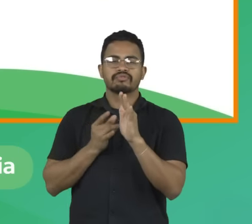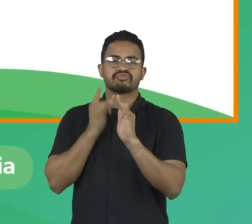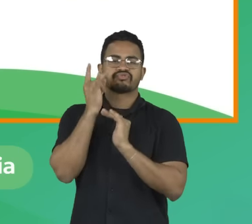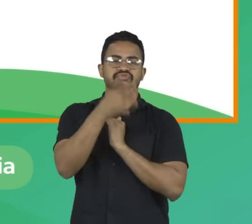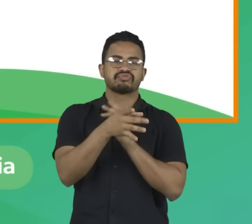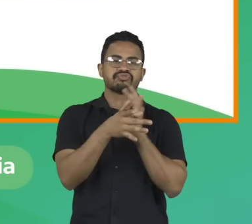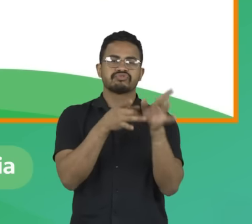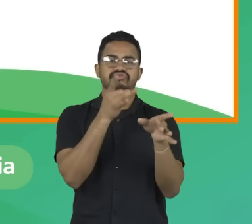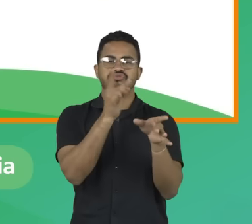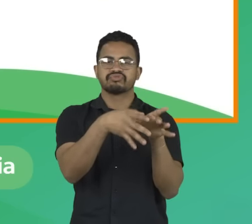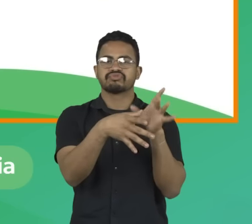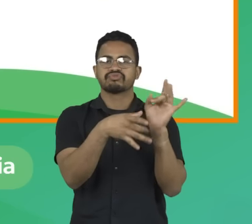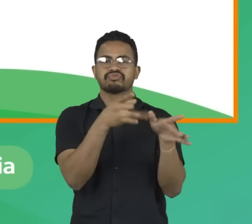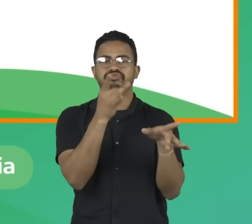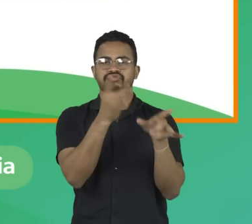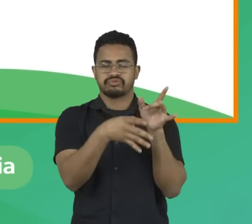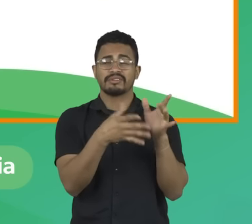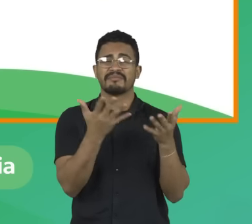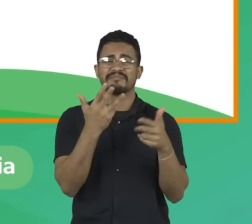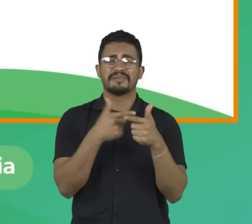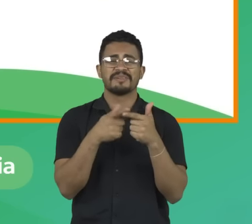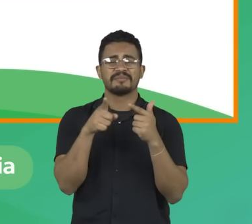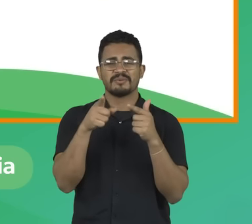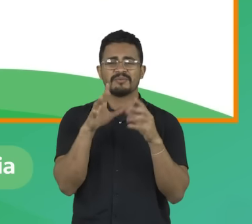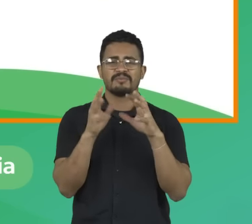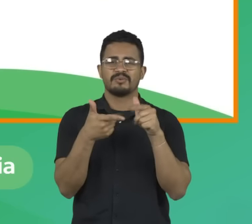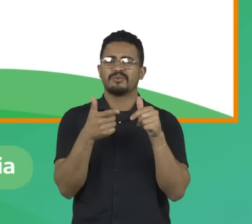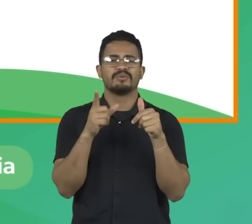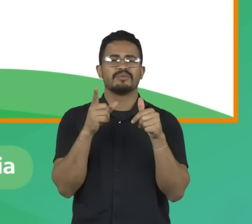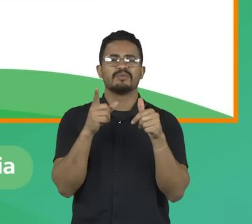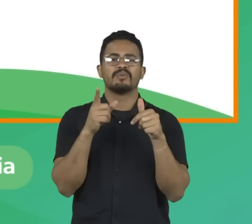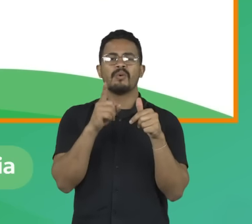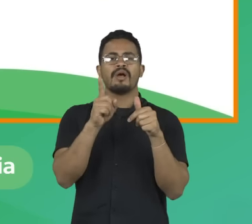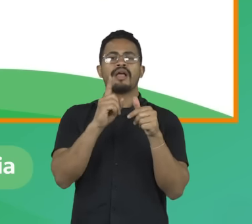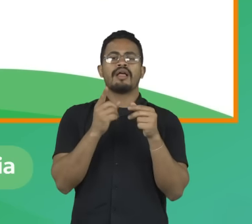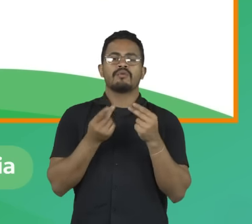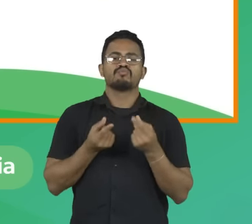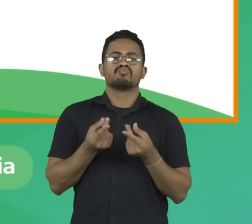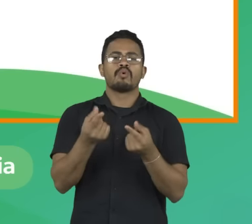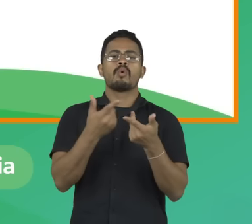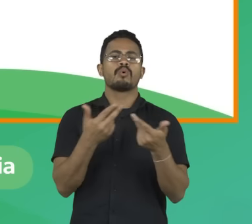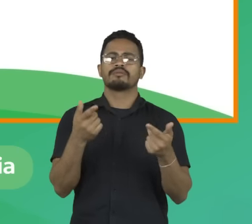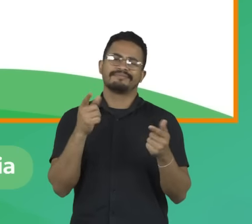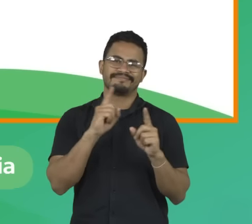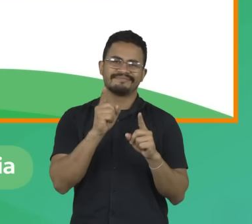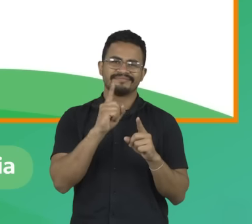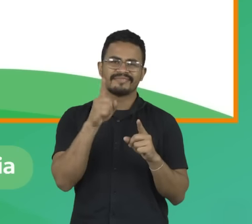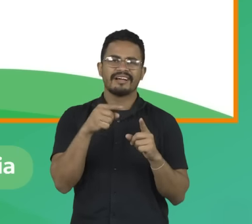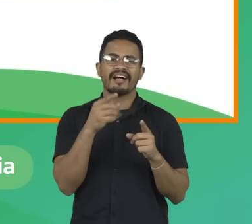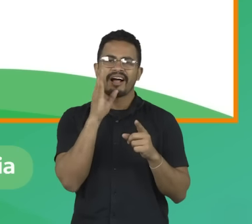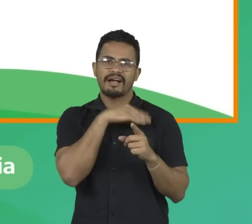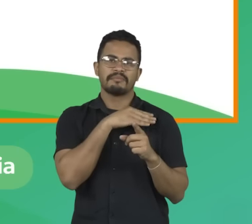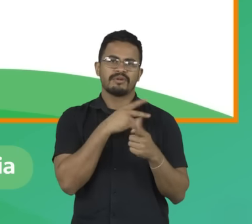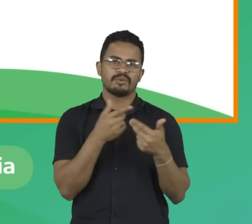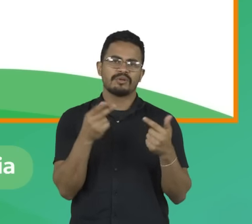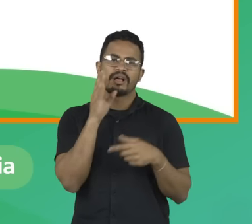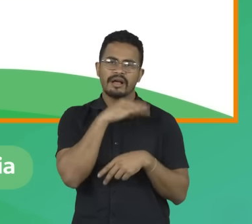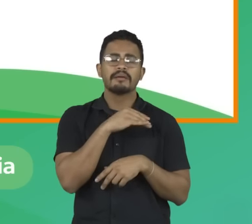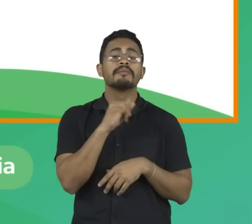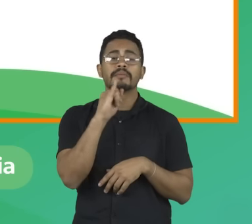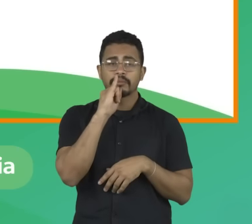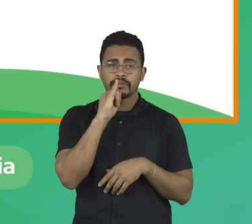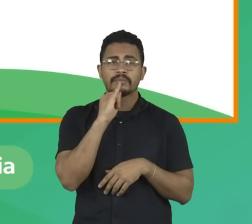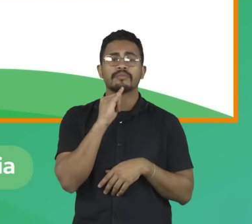O problema é que nós temos um planeta que é finito. Então, se você para pensar, no peso dessa balança, considerar